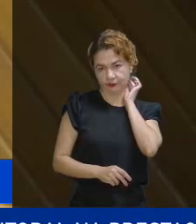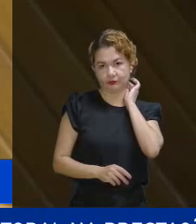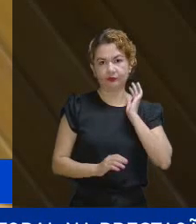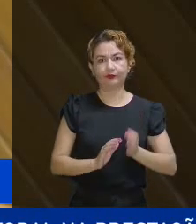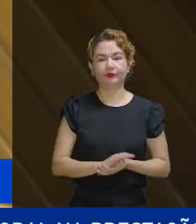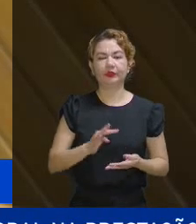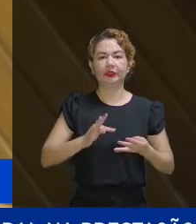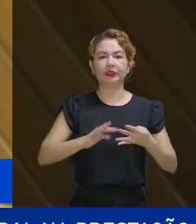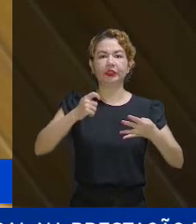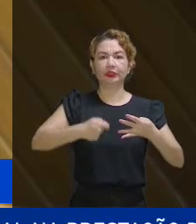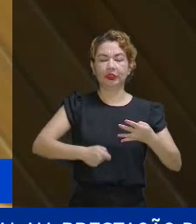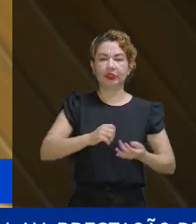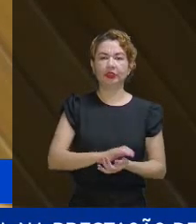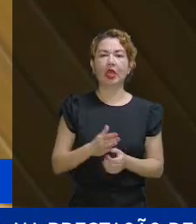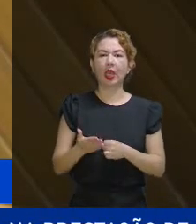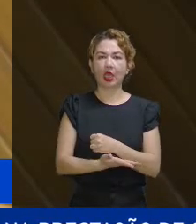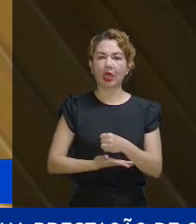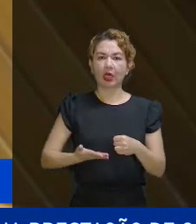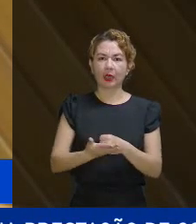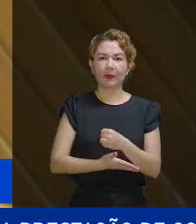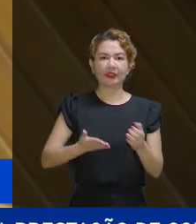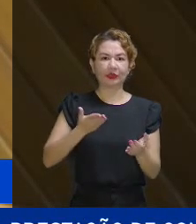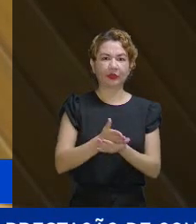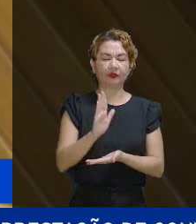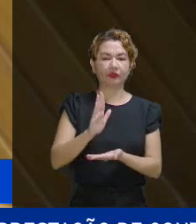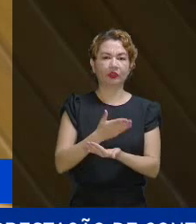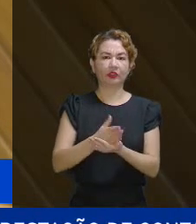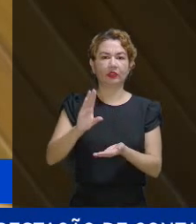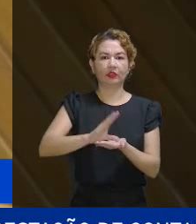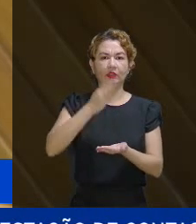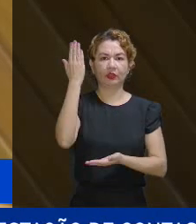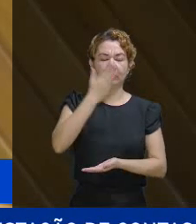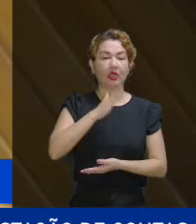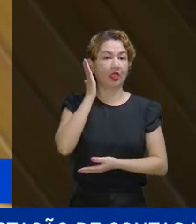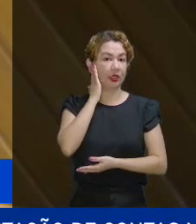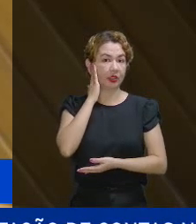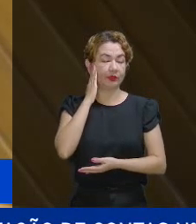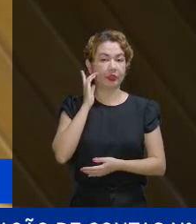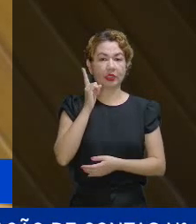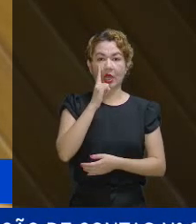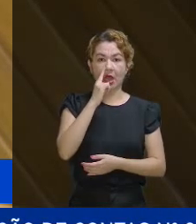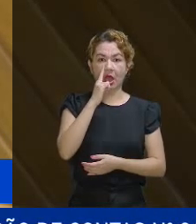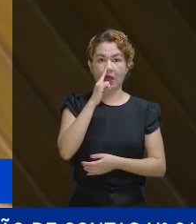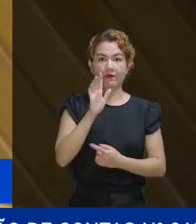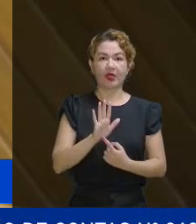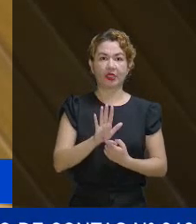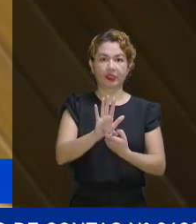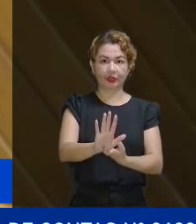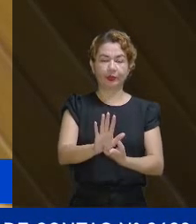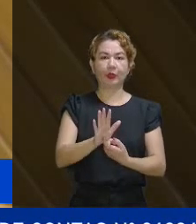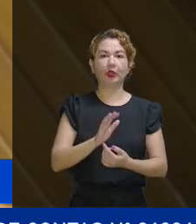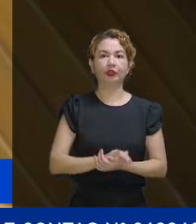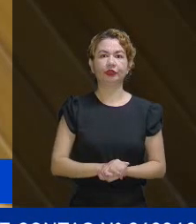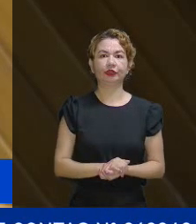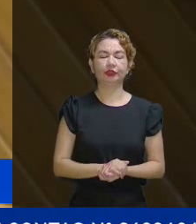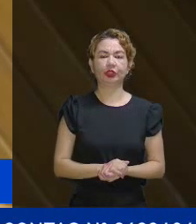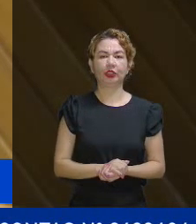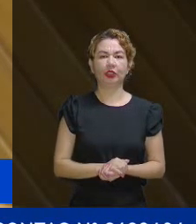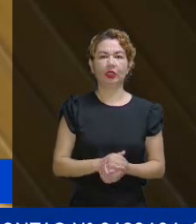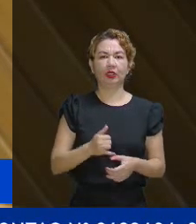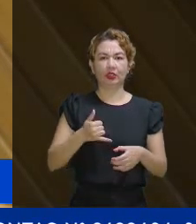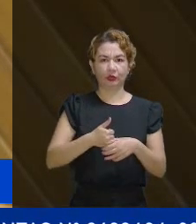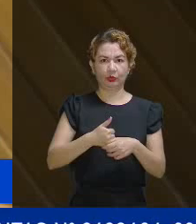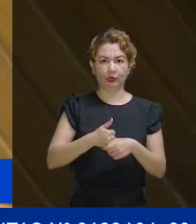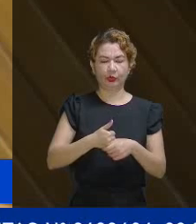recorrida fundamentou a aprovação com ressalva no entendimento de que a falha Na barra de rolagem inferior, terceiro, recurso eleitoral